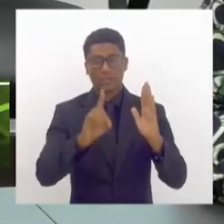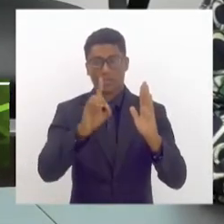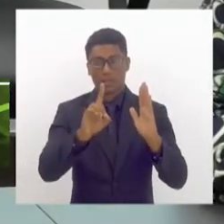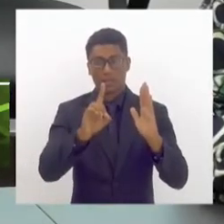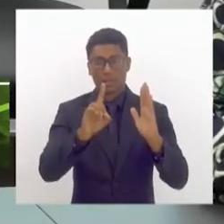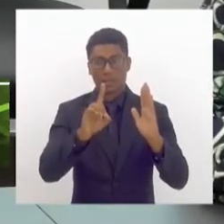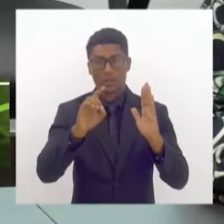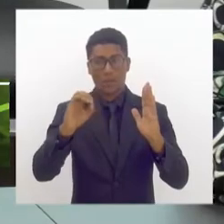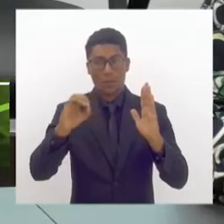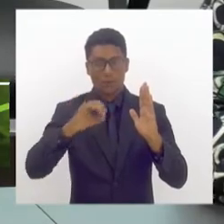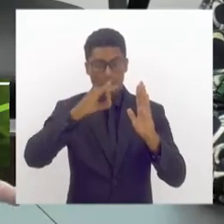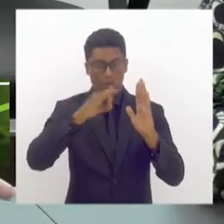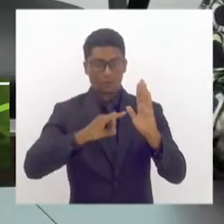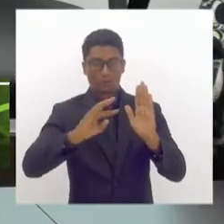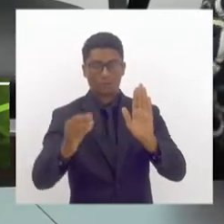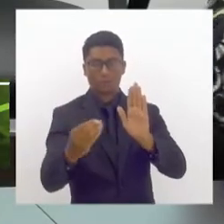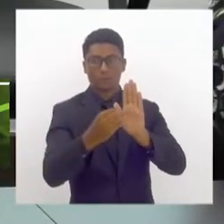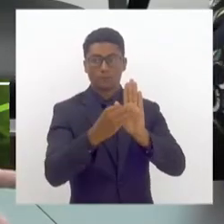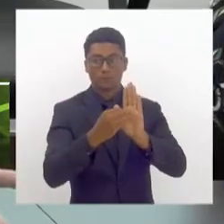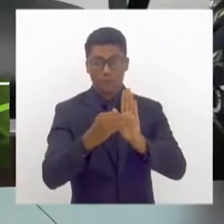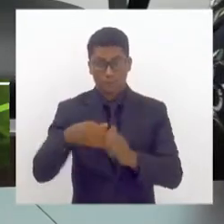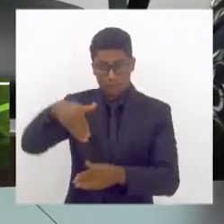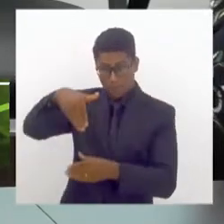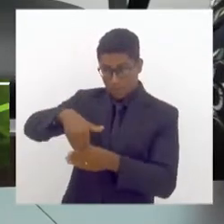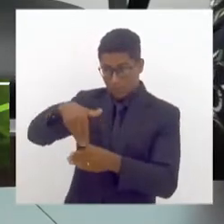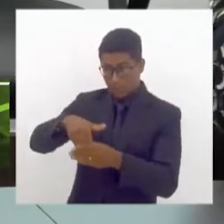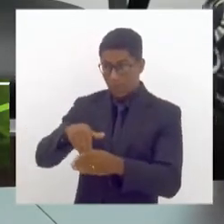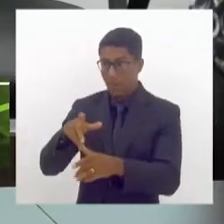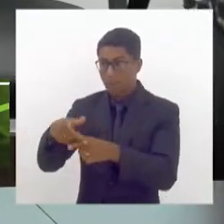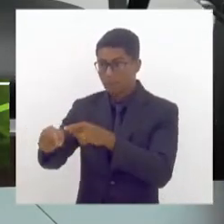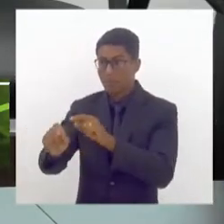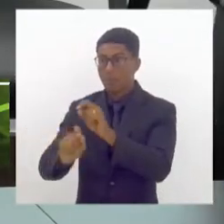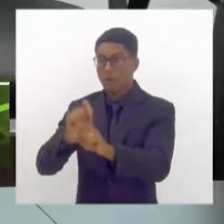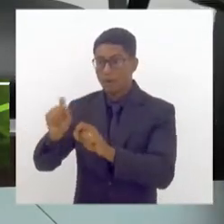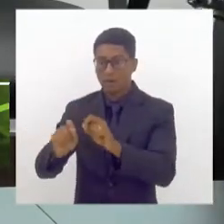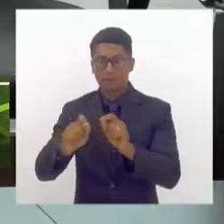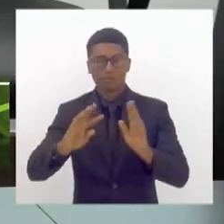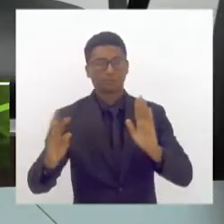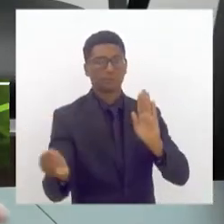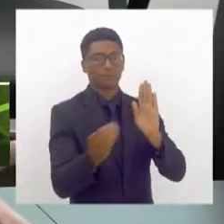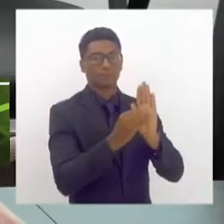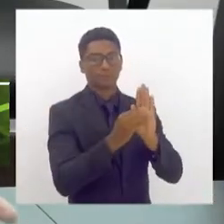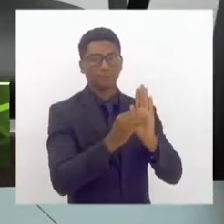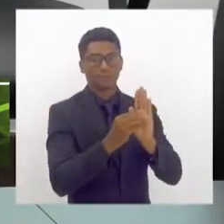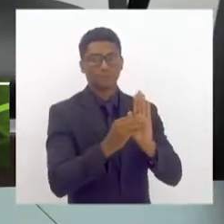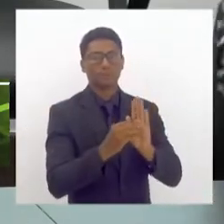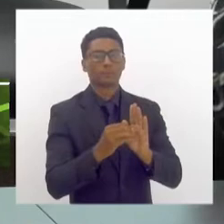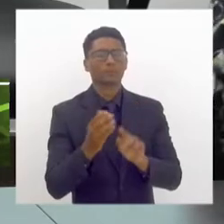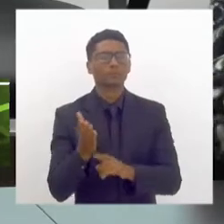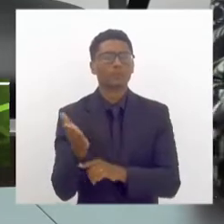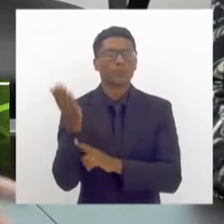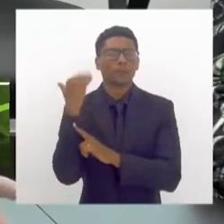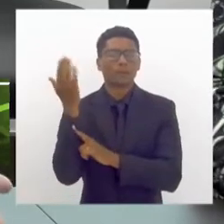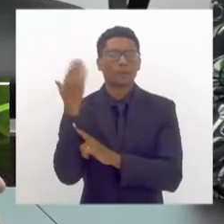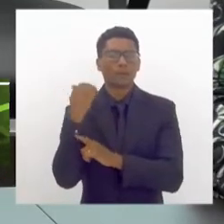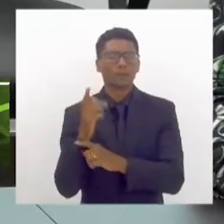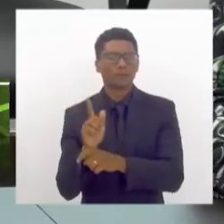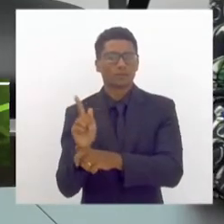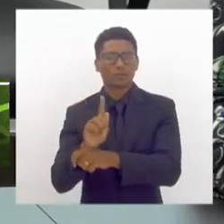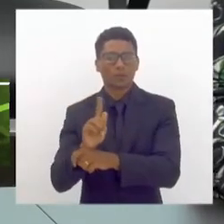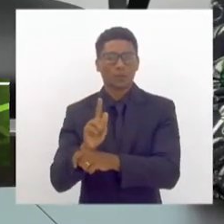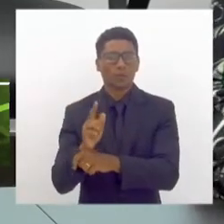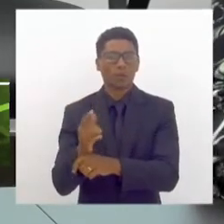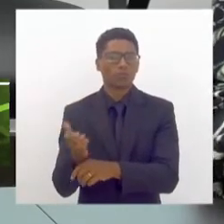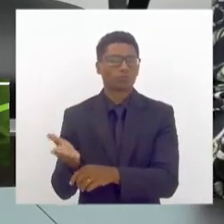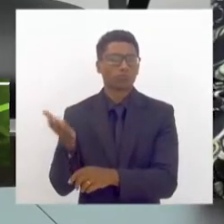eleições. Por razões desconhecidas, em gestões anteriores, em períodos anteriores